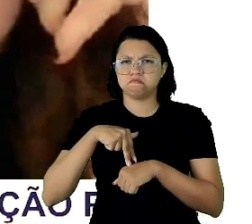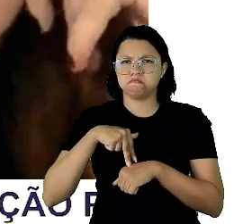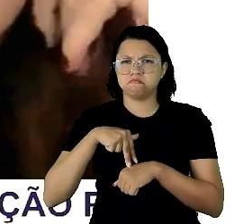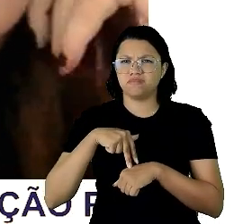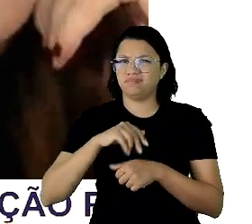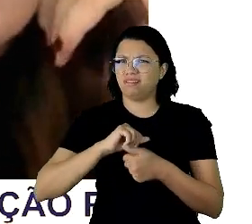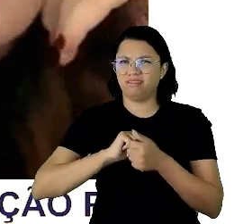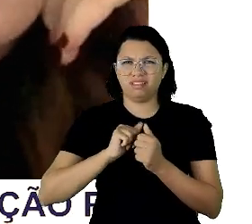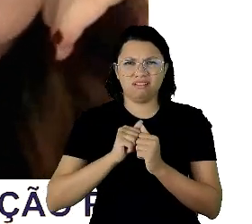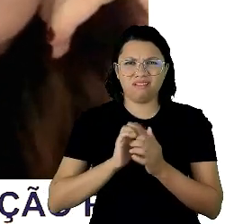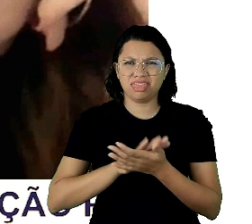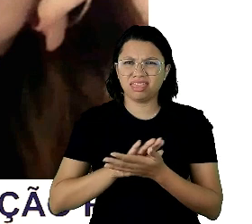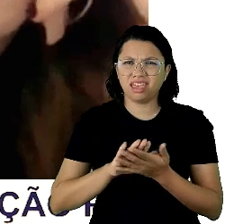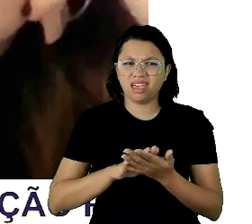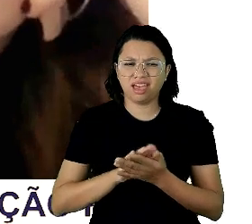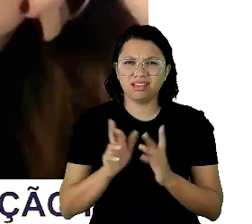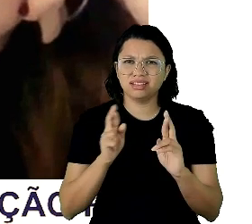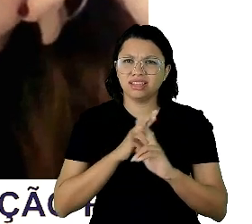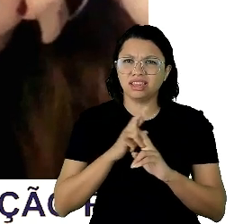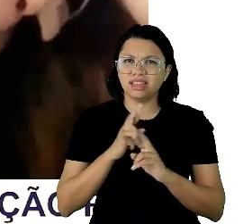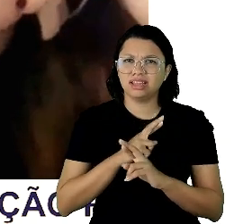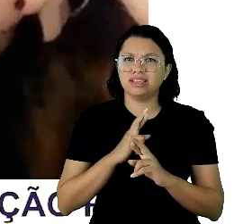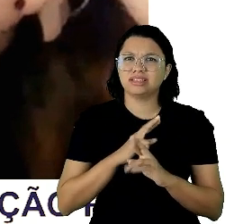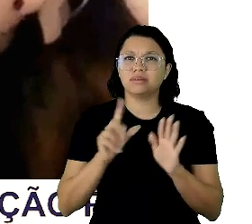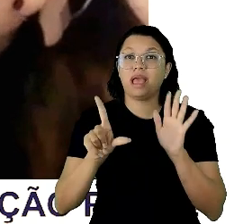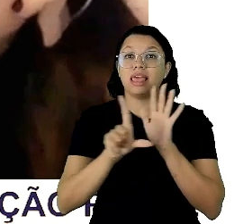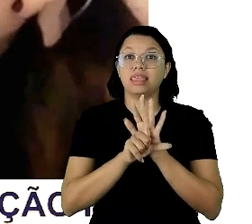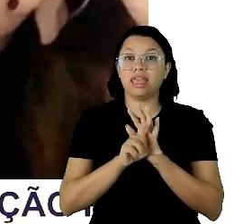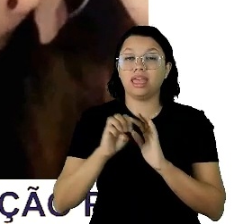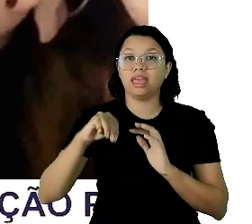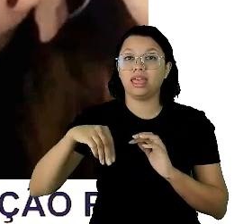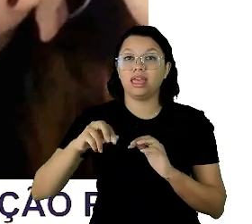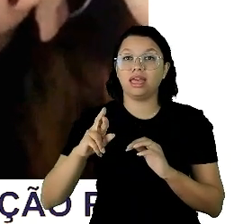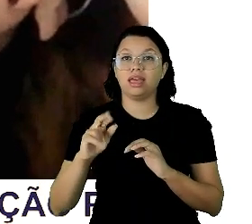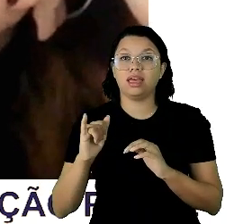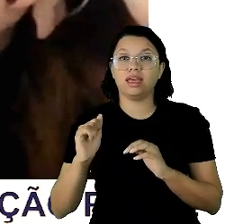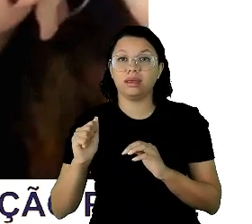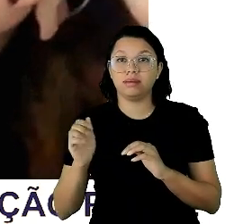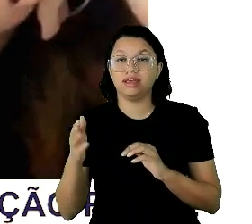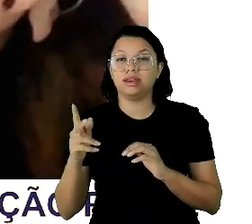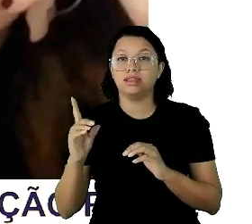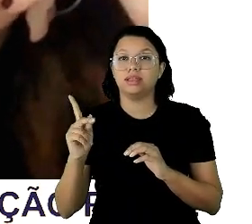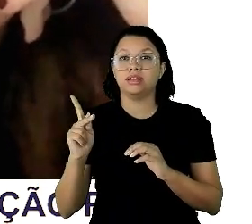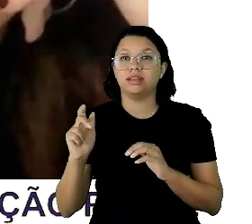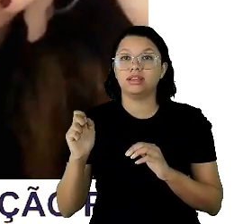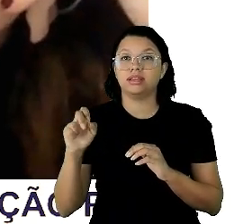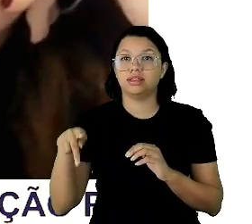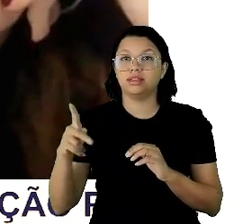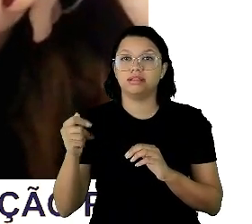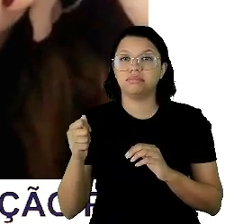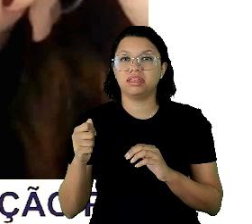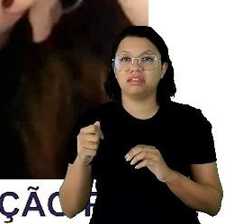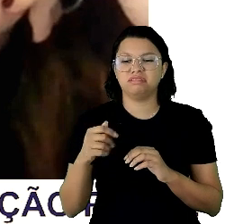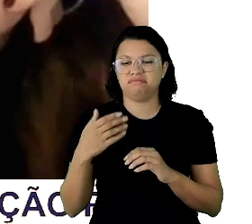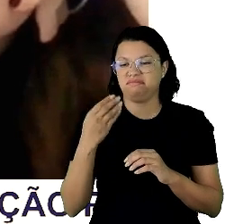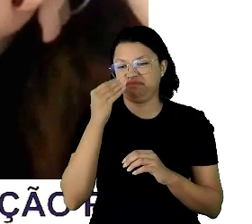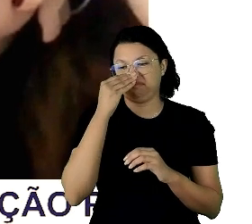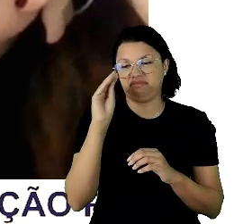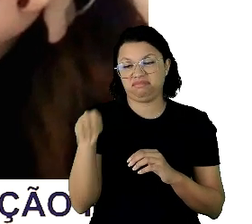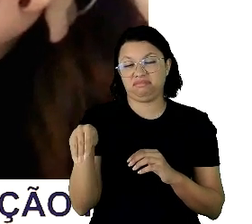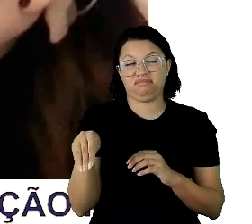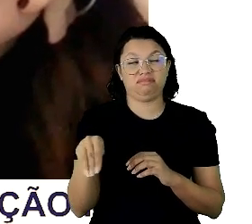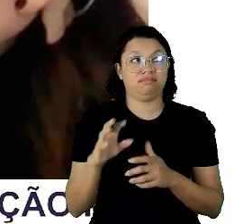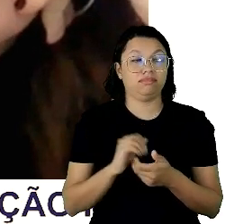relação à Lei Maria da Penha, tem uma fala que ele fala que não dá nem bola, e também a gente viu tudo isso